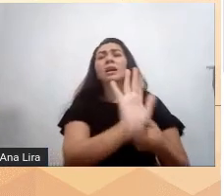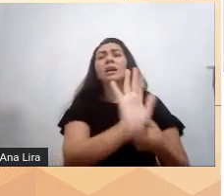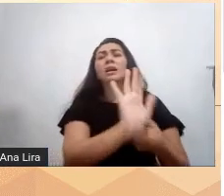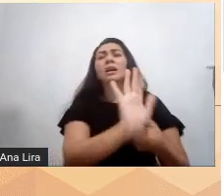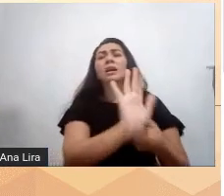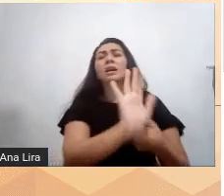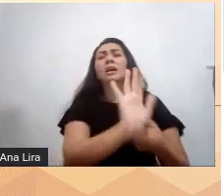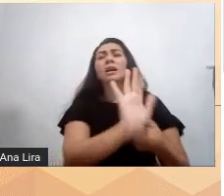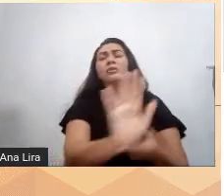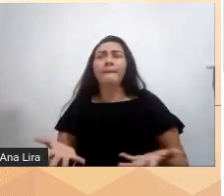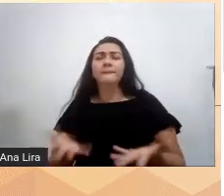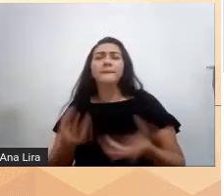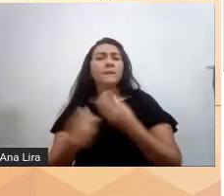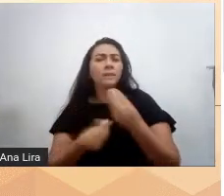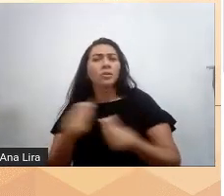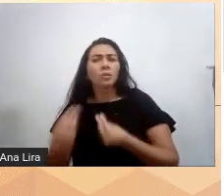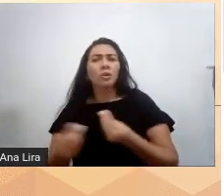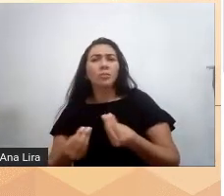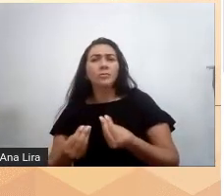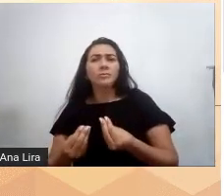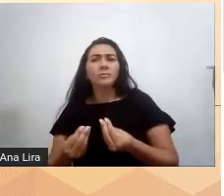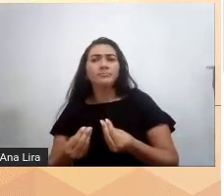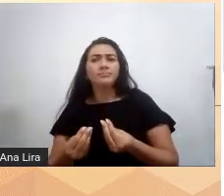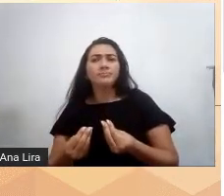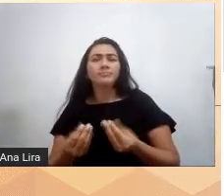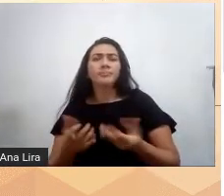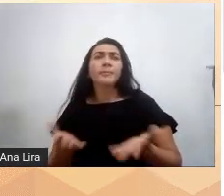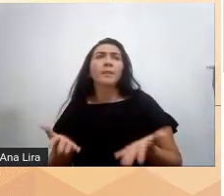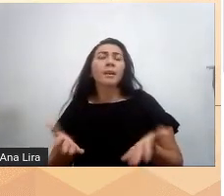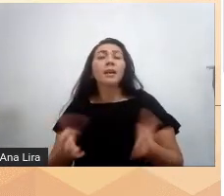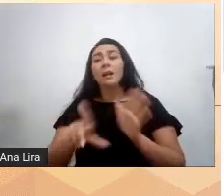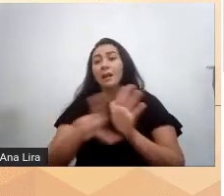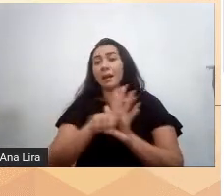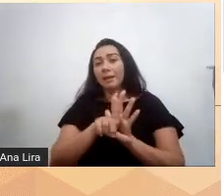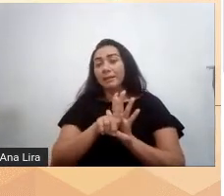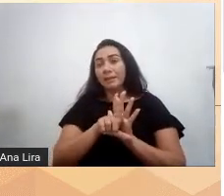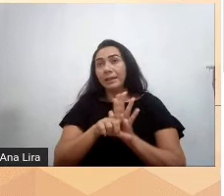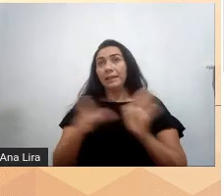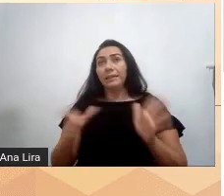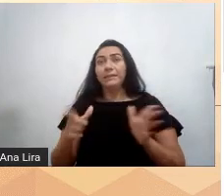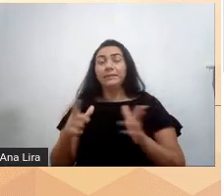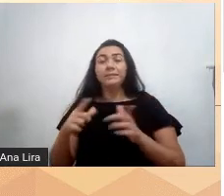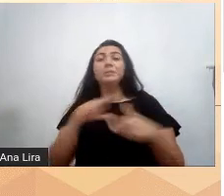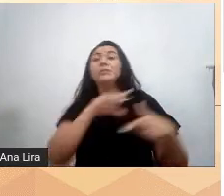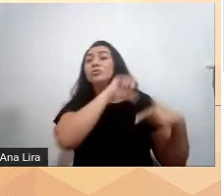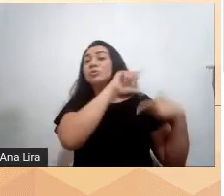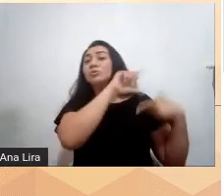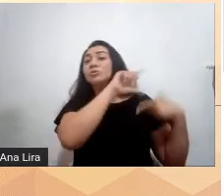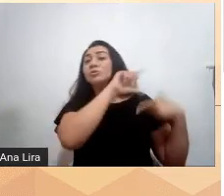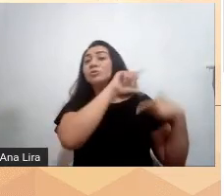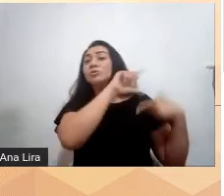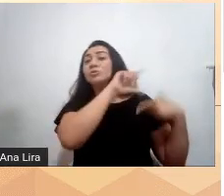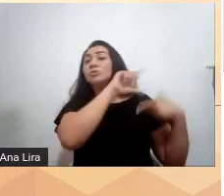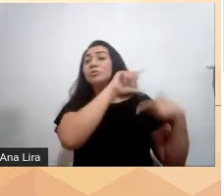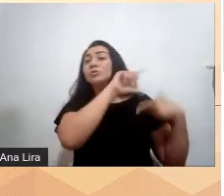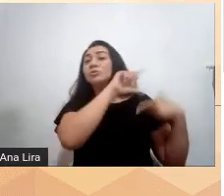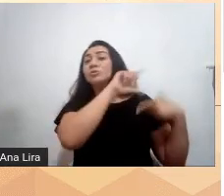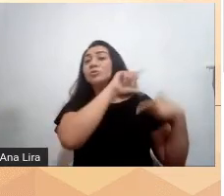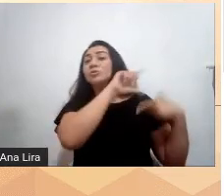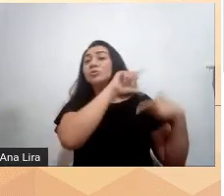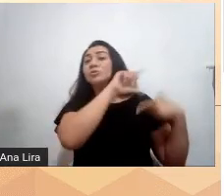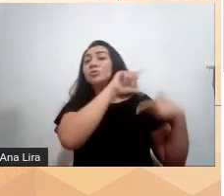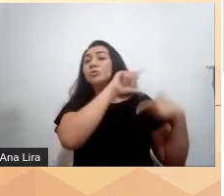desse proponente, através da Lei de Incentivo à Cultura. Ou como todo mundo tem conhecimento, a